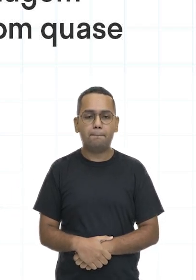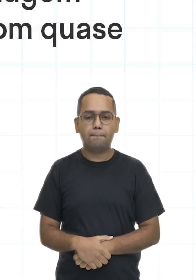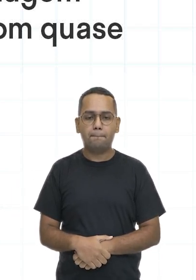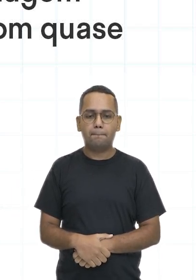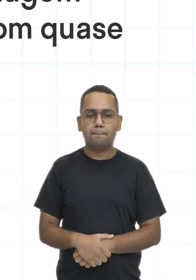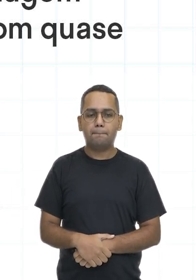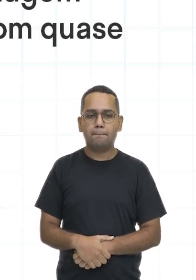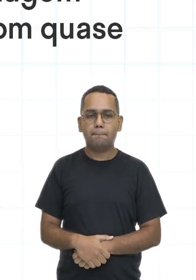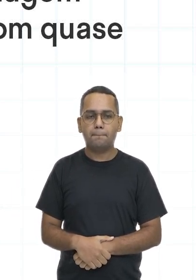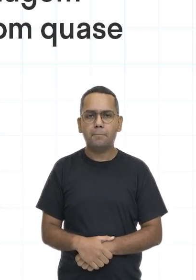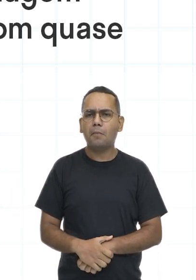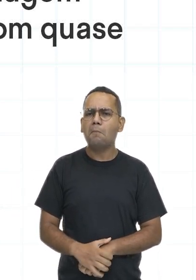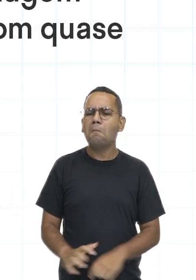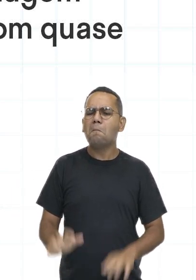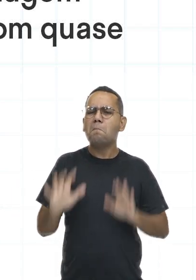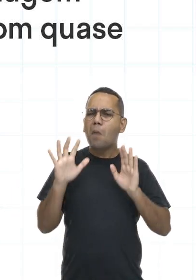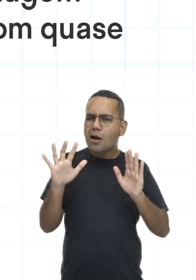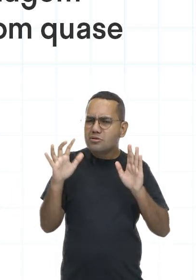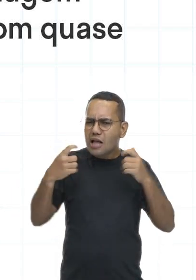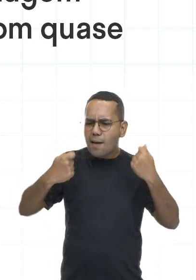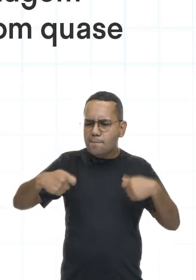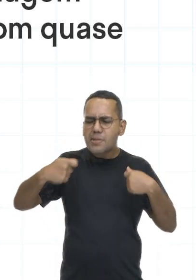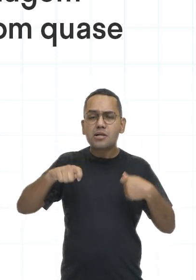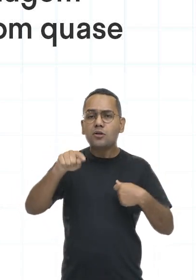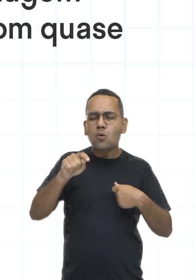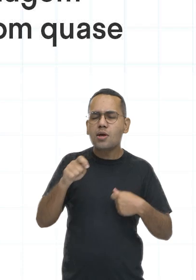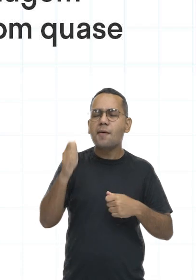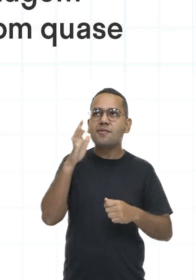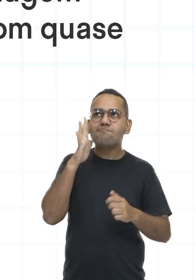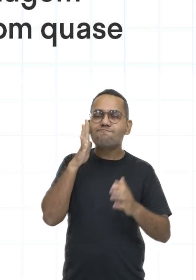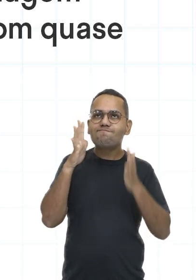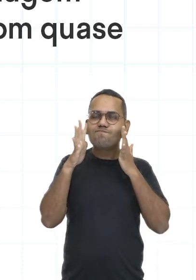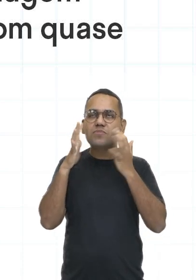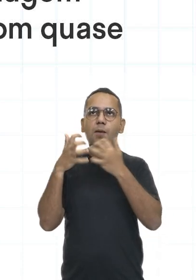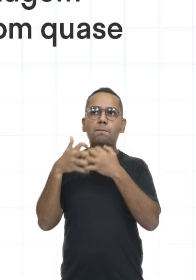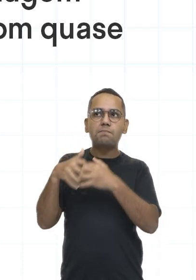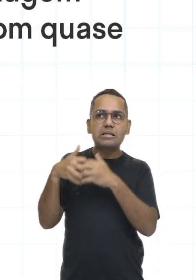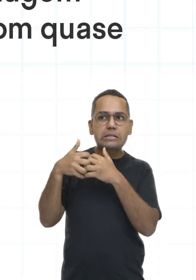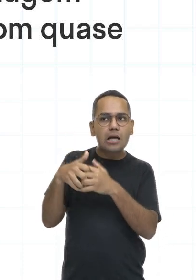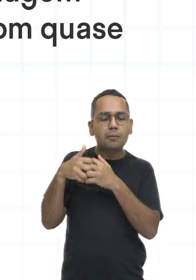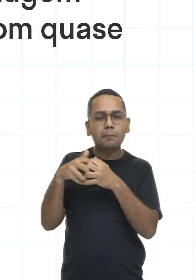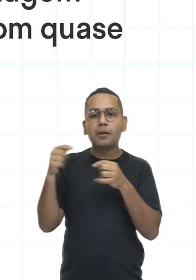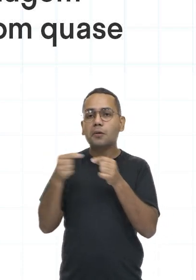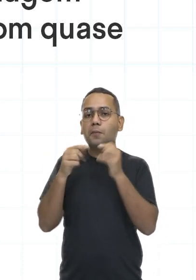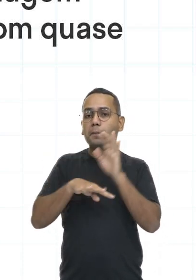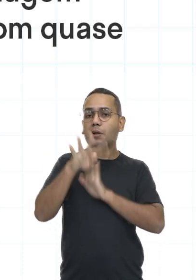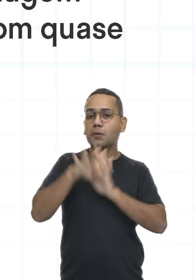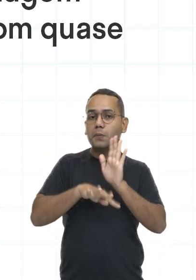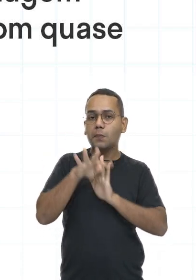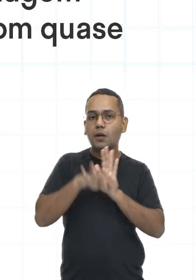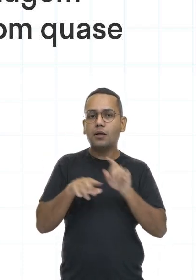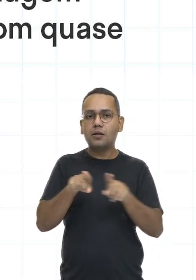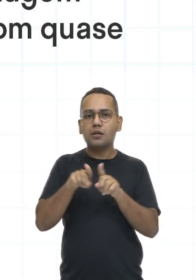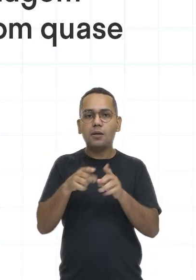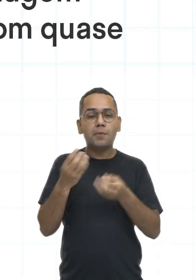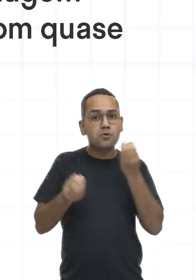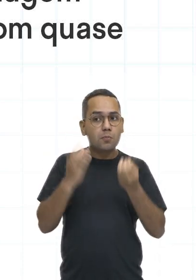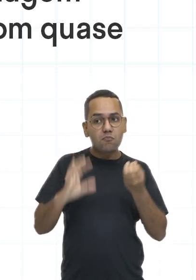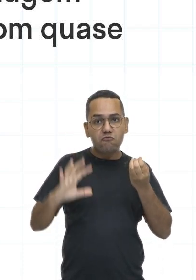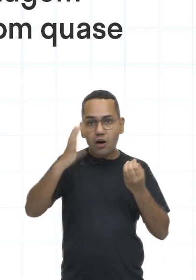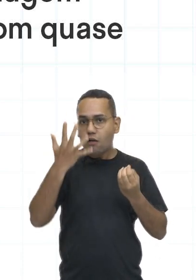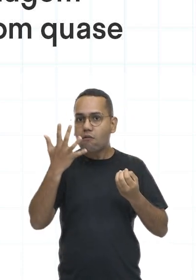requer toda uma reflexão sobre esse texto, sobre também essa encenação teatral que